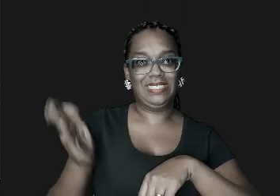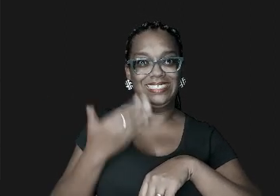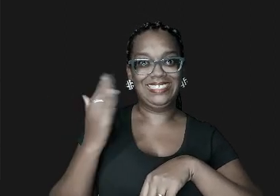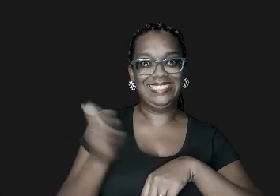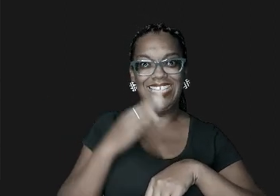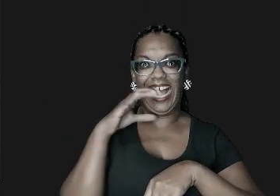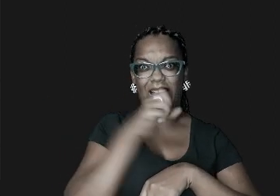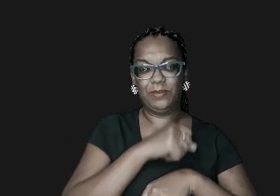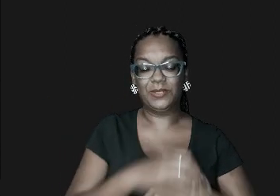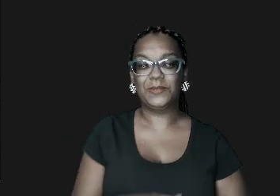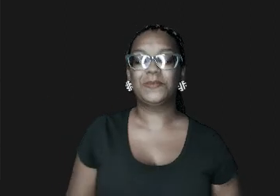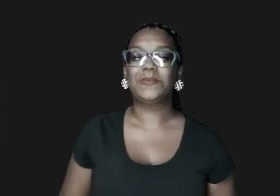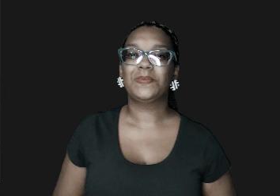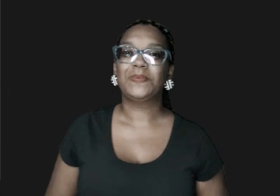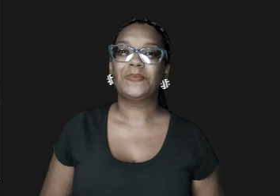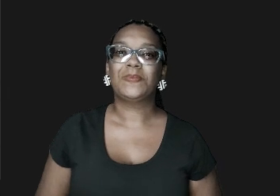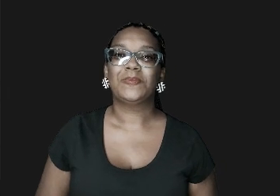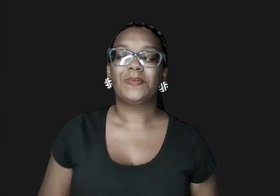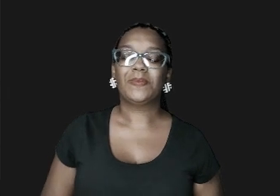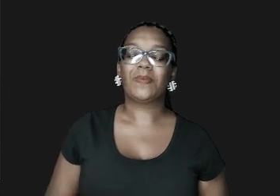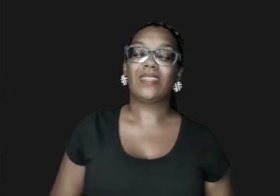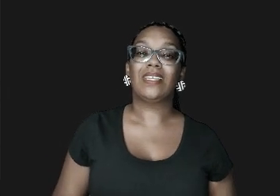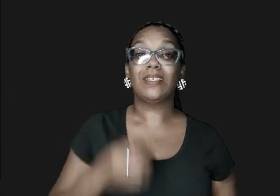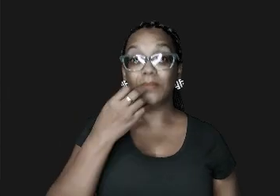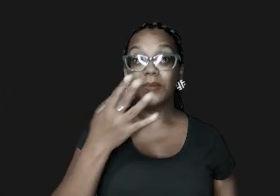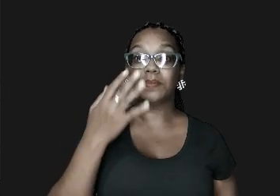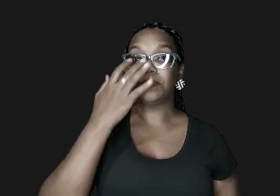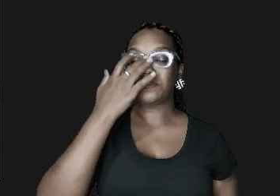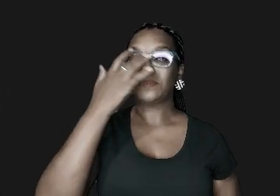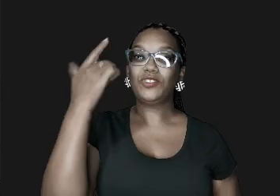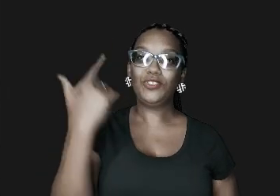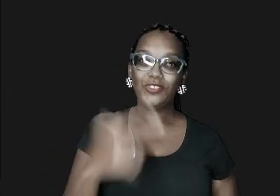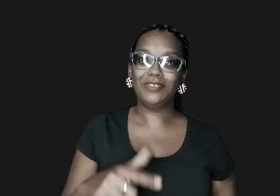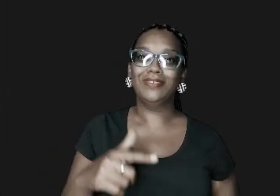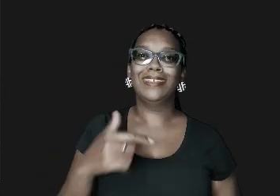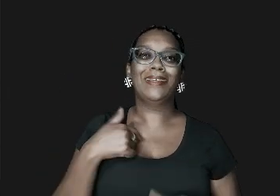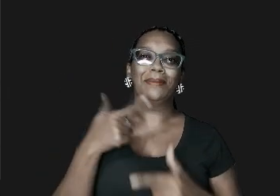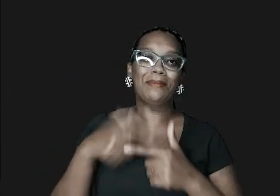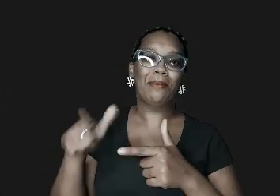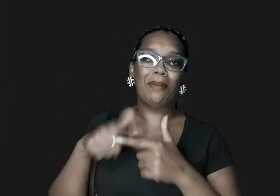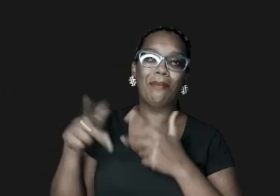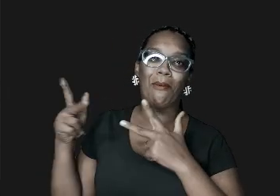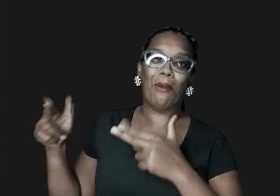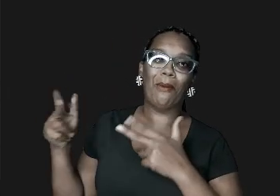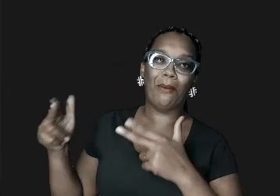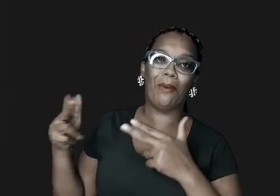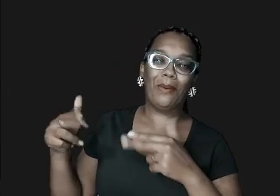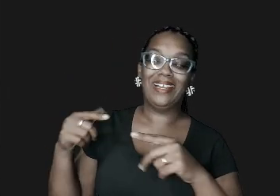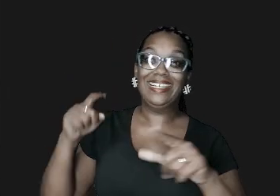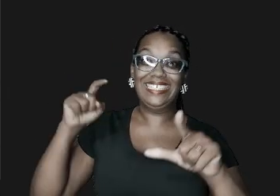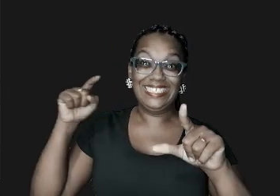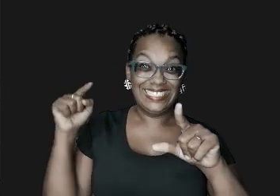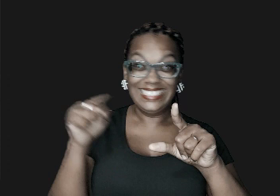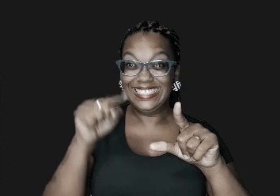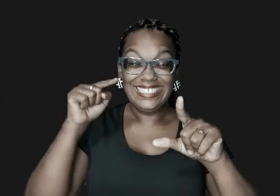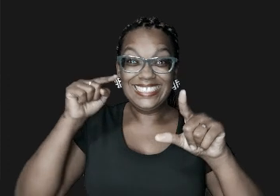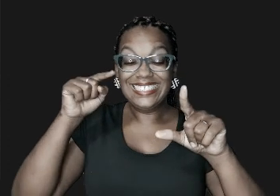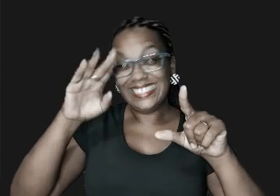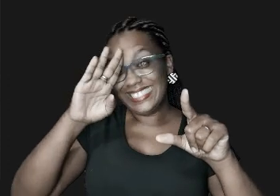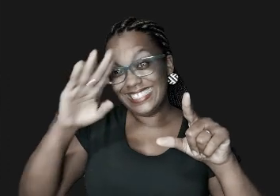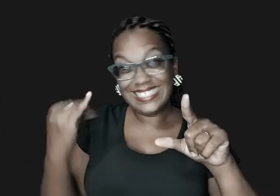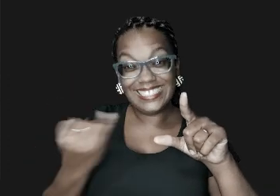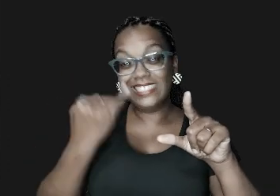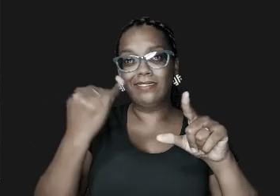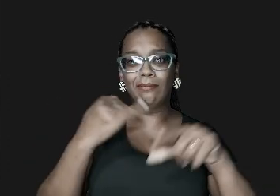então vou passar aqui rapidamente bom mas de novo caindo o mesmo problema